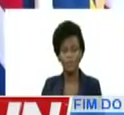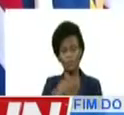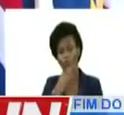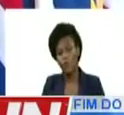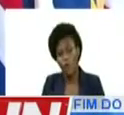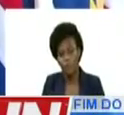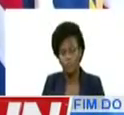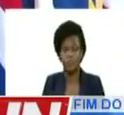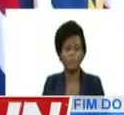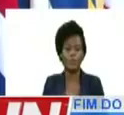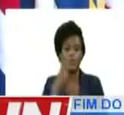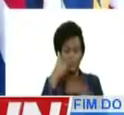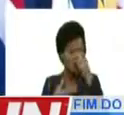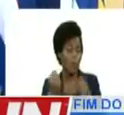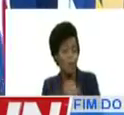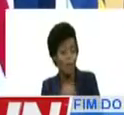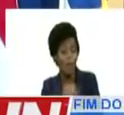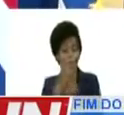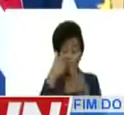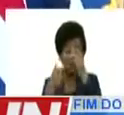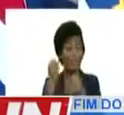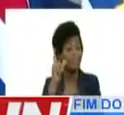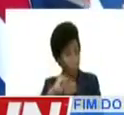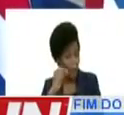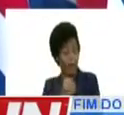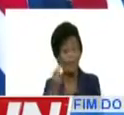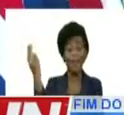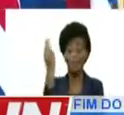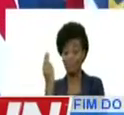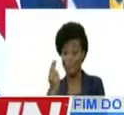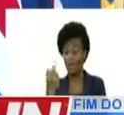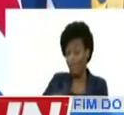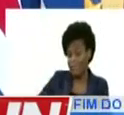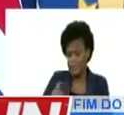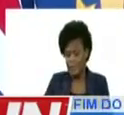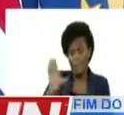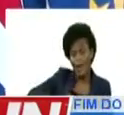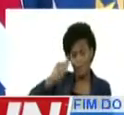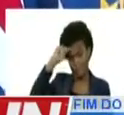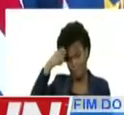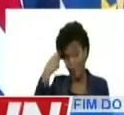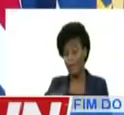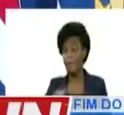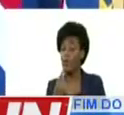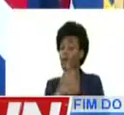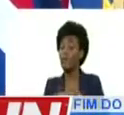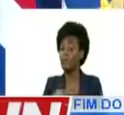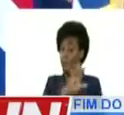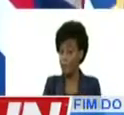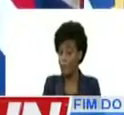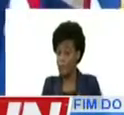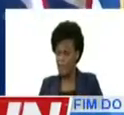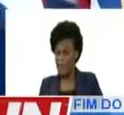Os mais pobres, os idosos, os trabalhadores e os artistas têm sido os